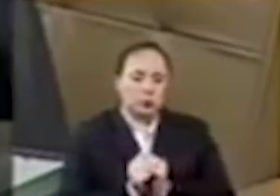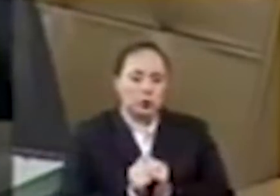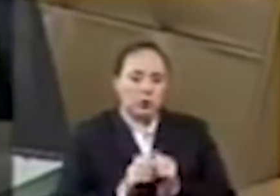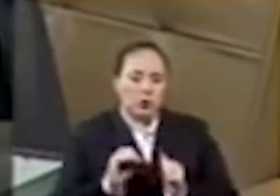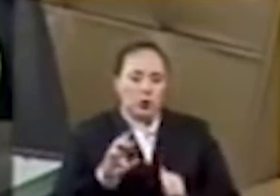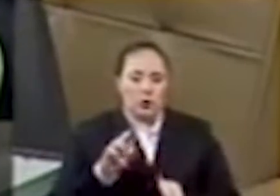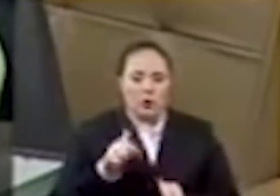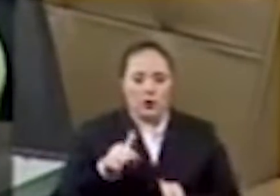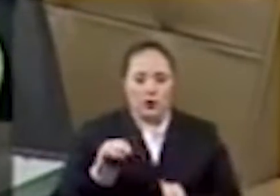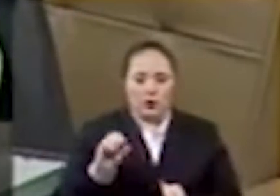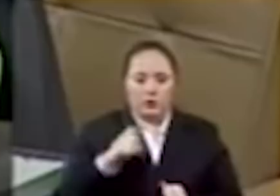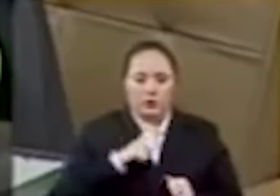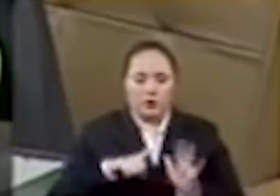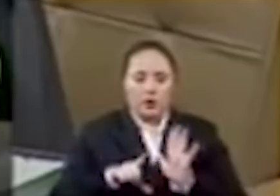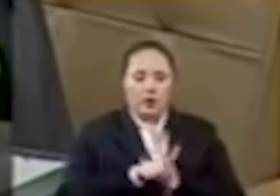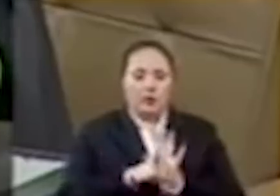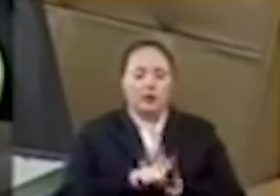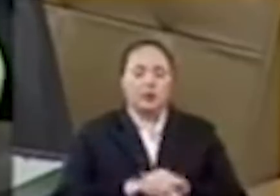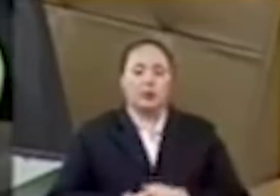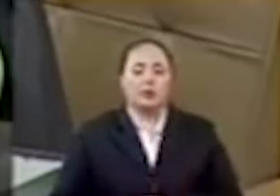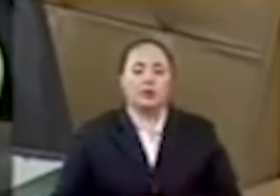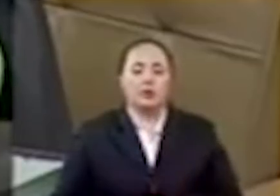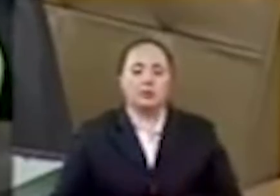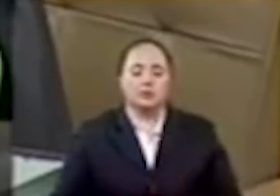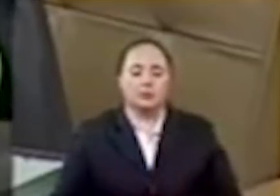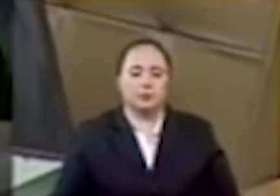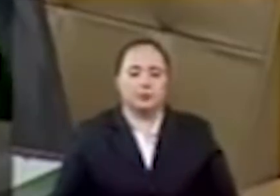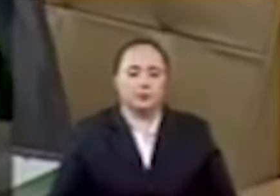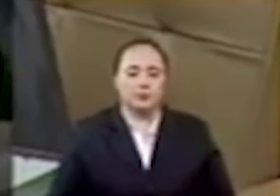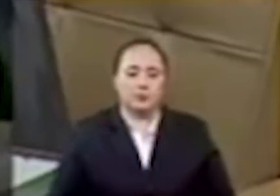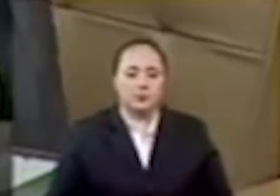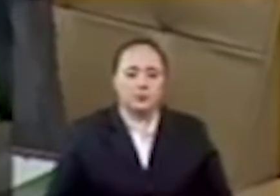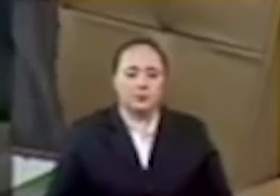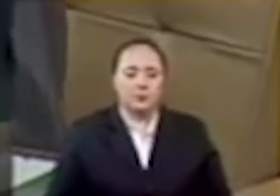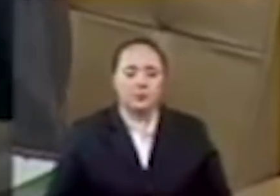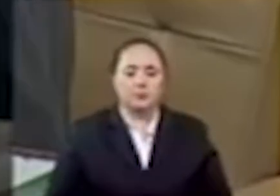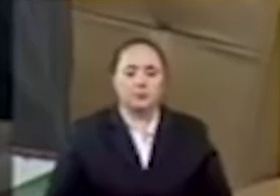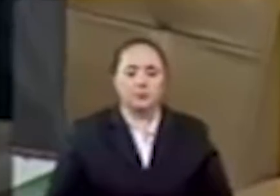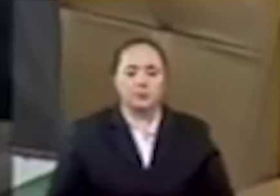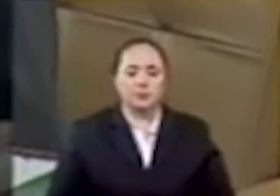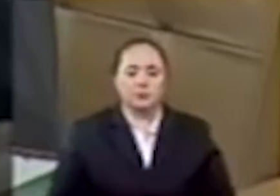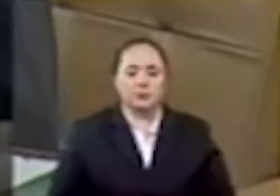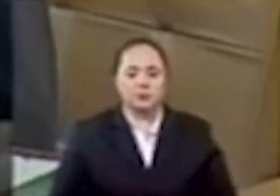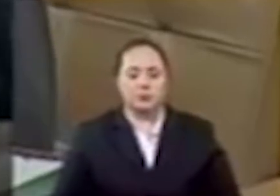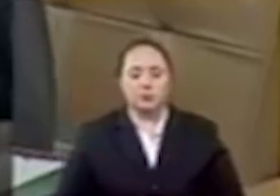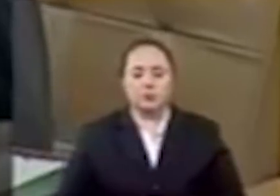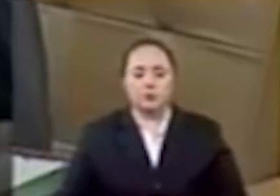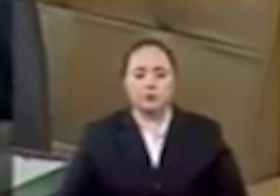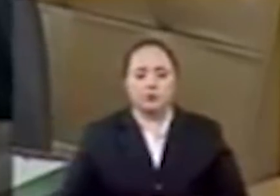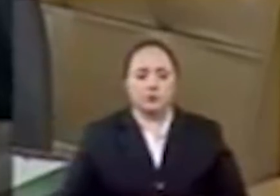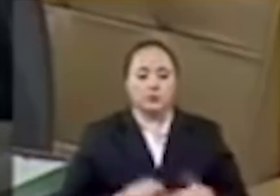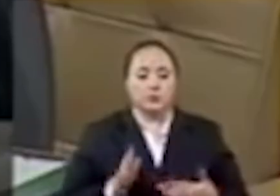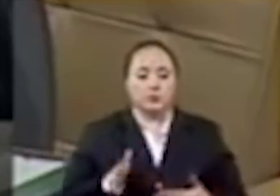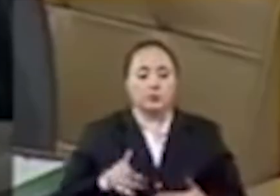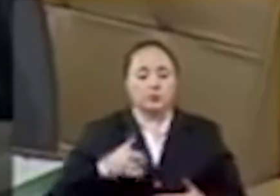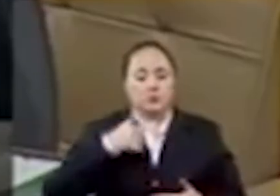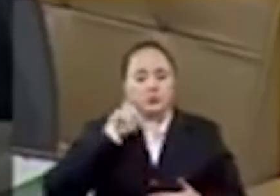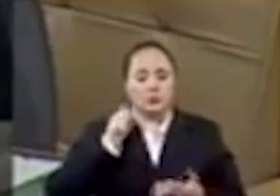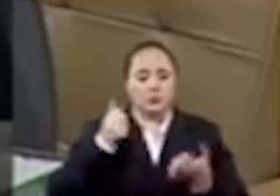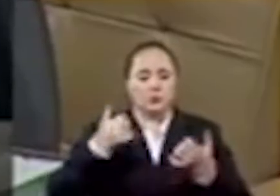Destaco, apontada pela Procuradoria-Geral da República como fundamento do vício